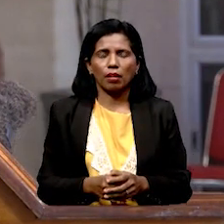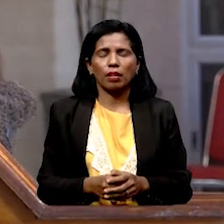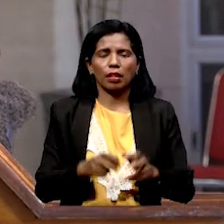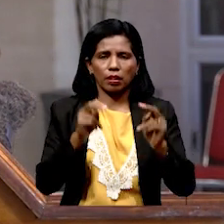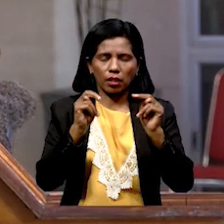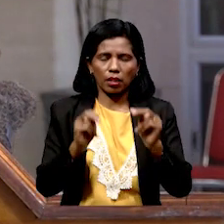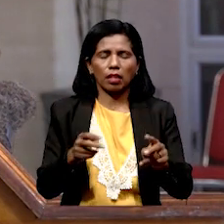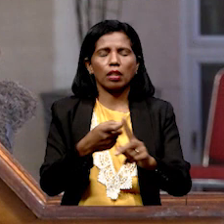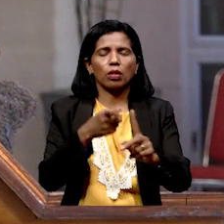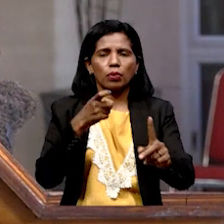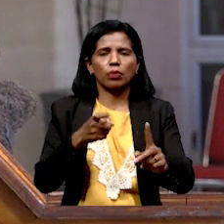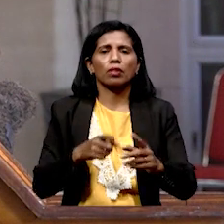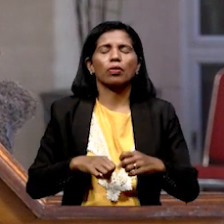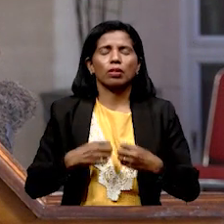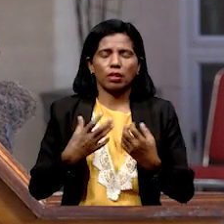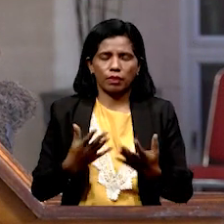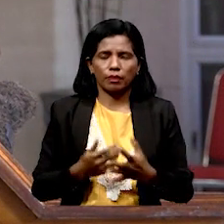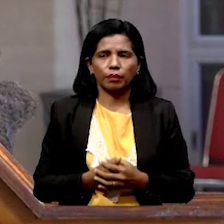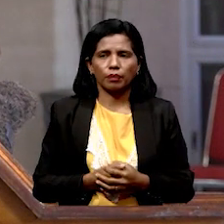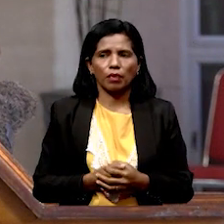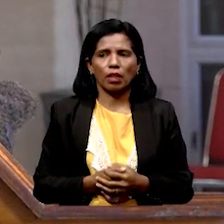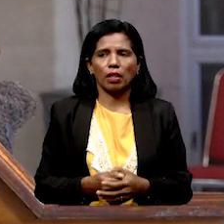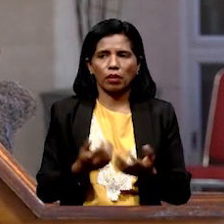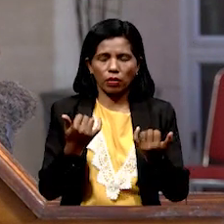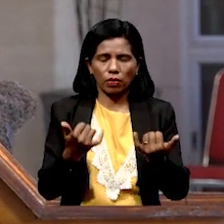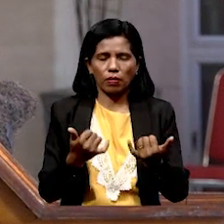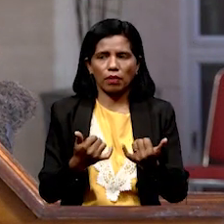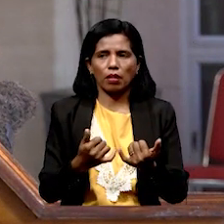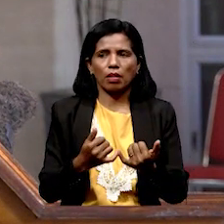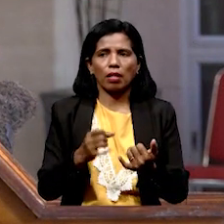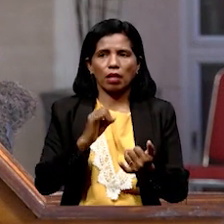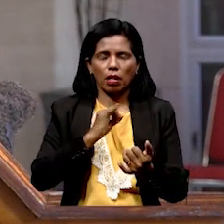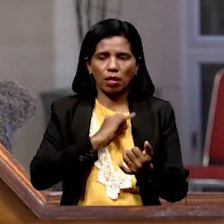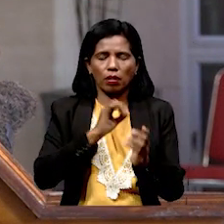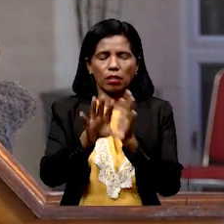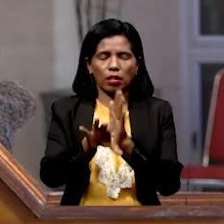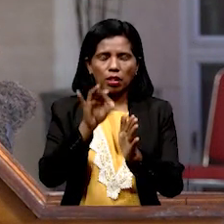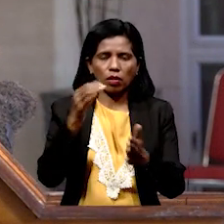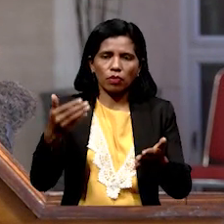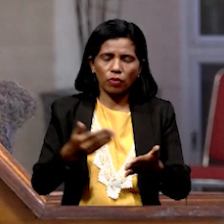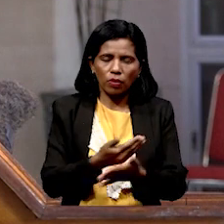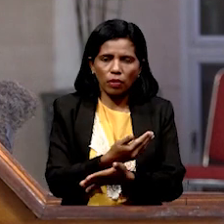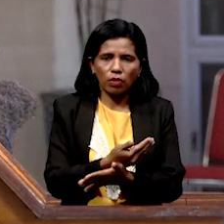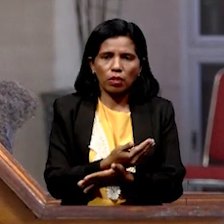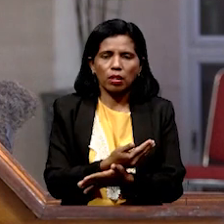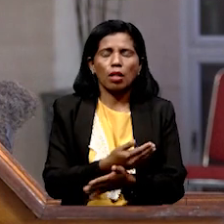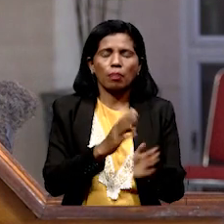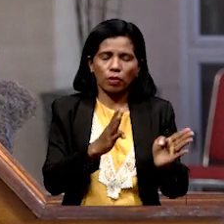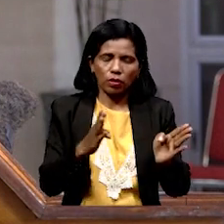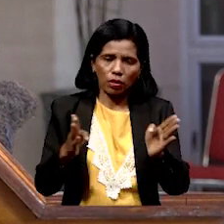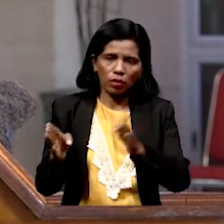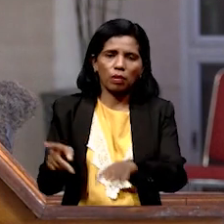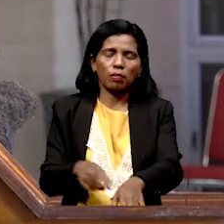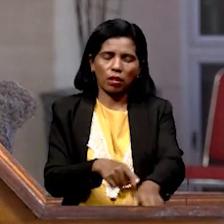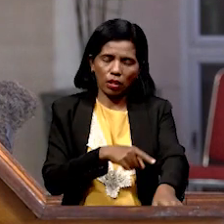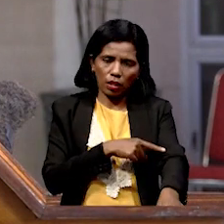se mecanismos, né? Toda a exoneração, nomeação FOM e o processo de Naruco. O processo Naruco,